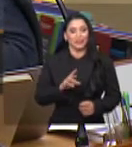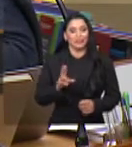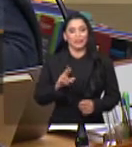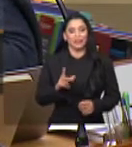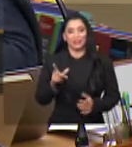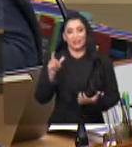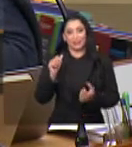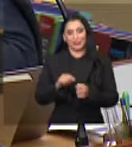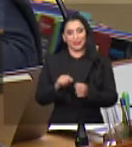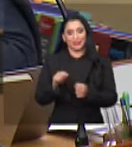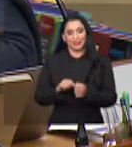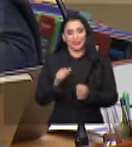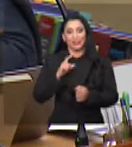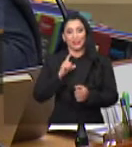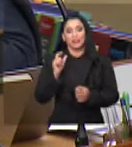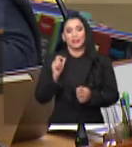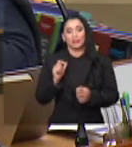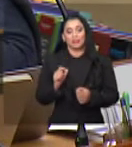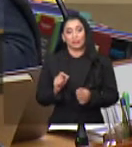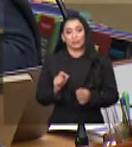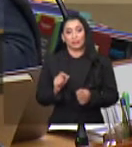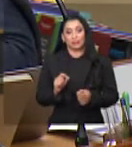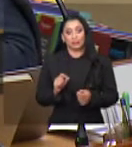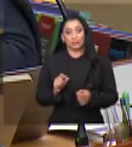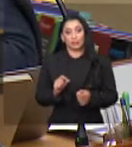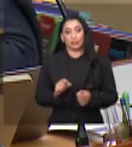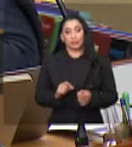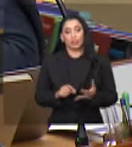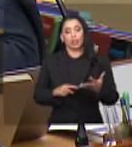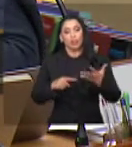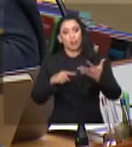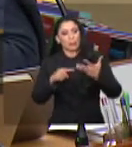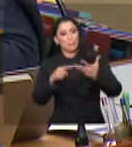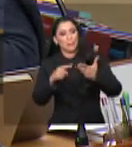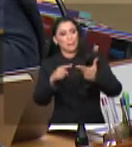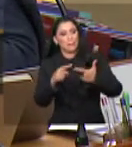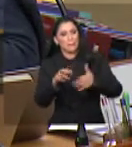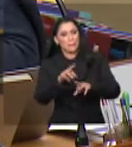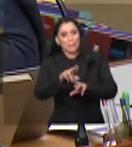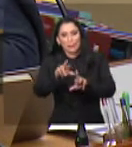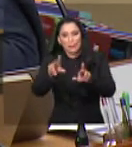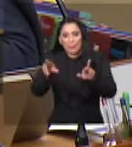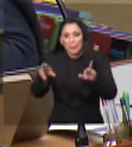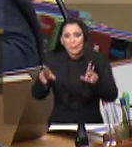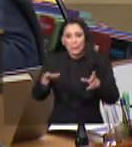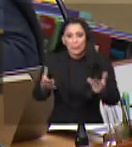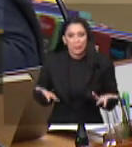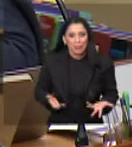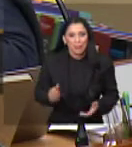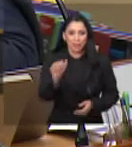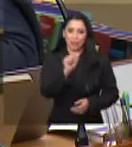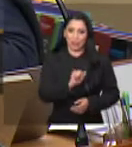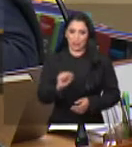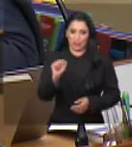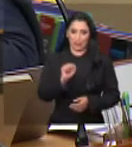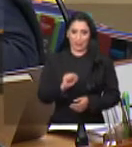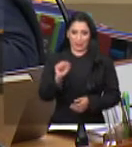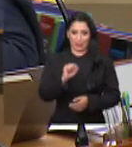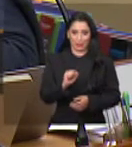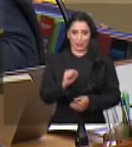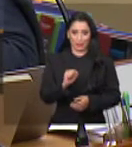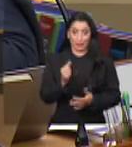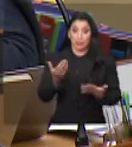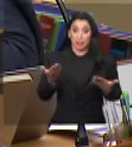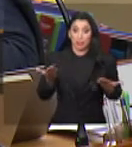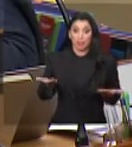a questão da hetero ou homogeneidade da Federação correspondente André